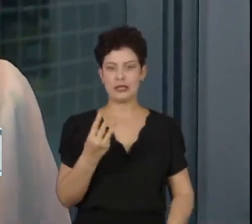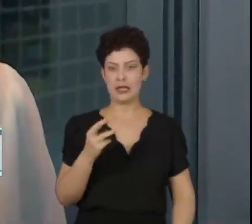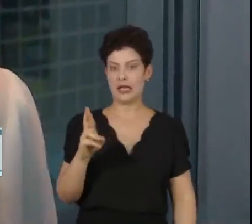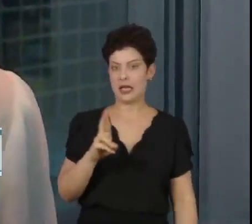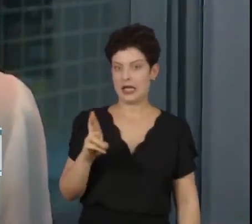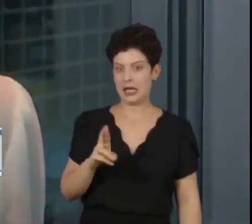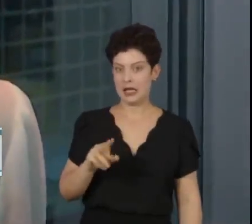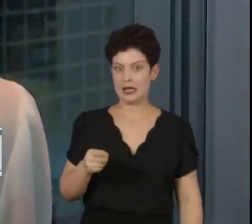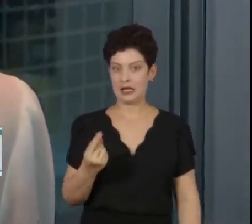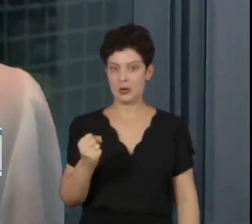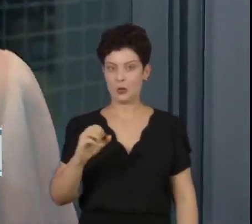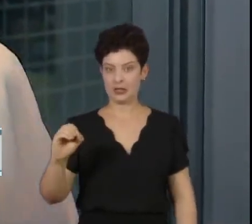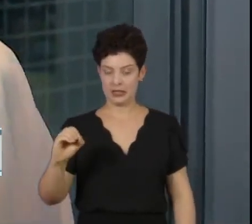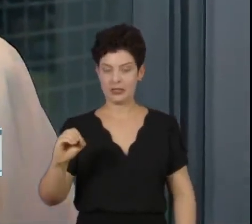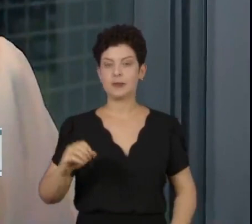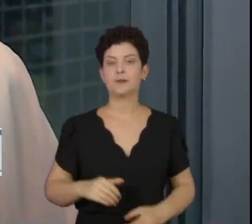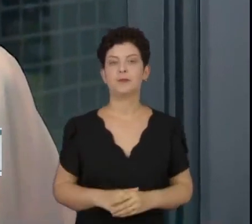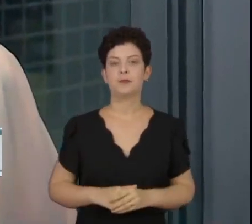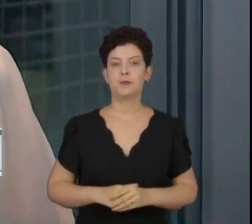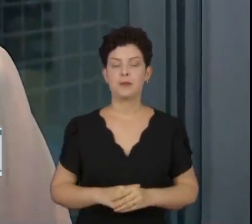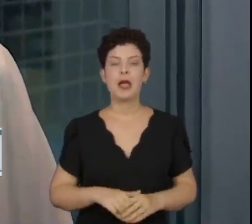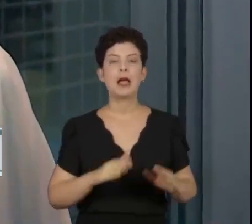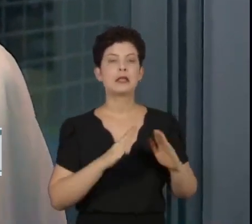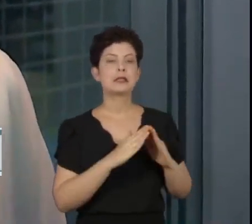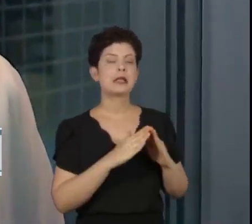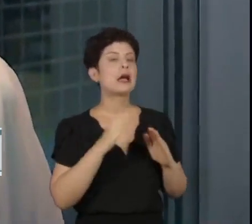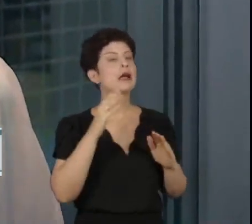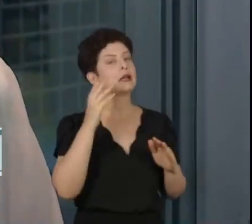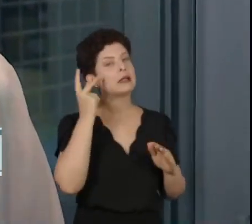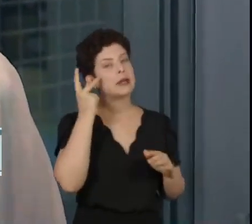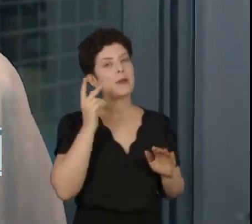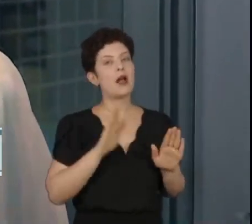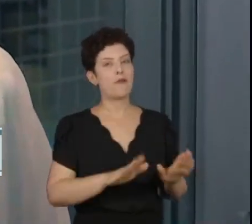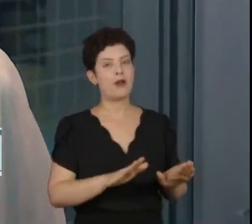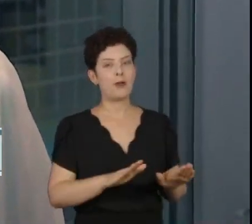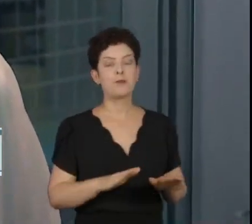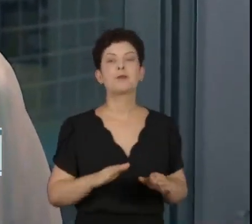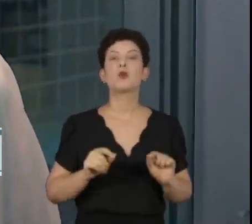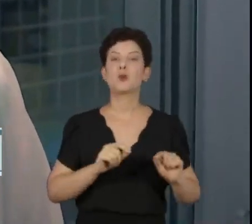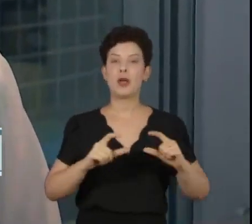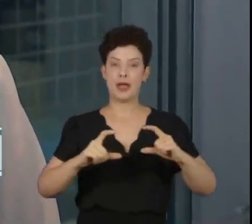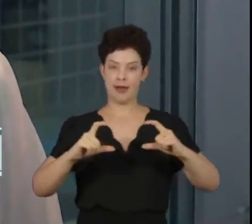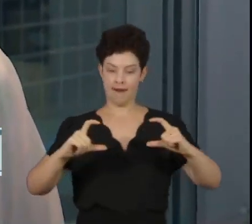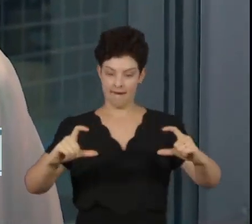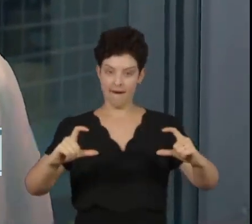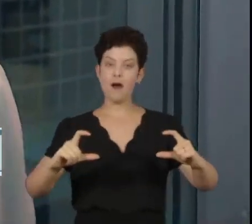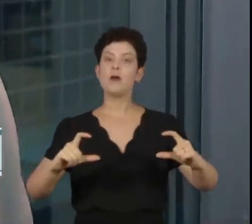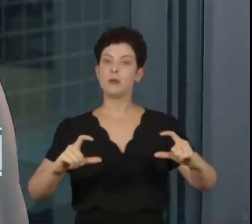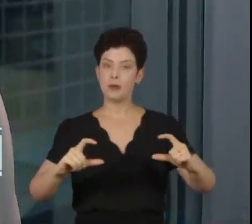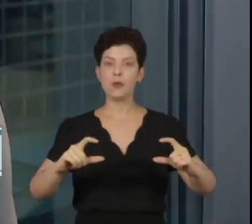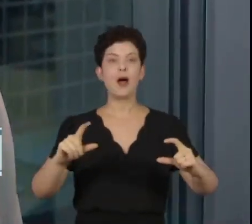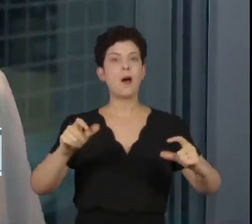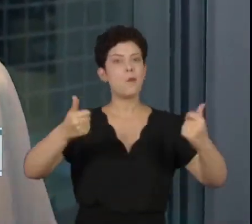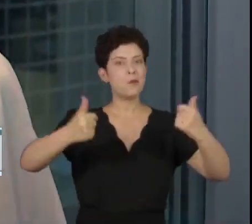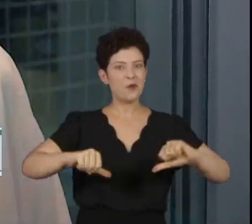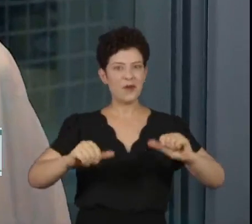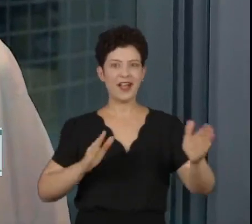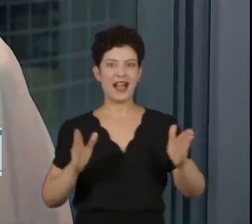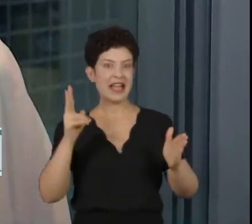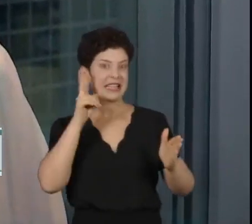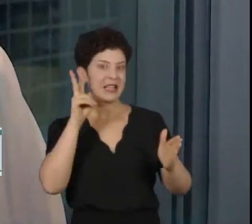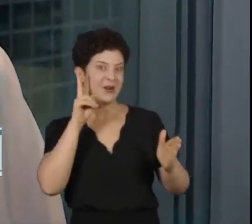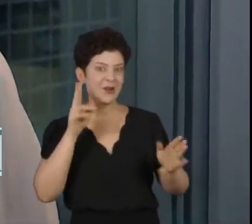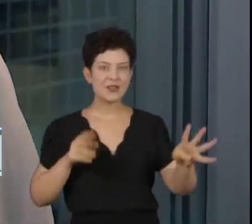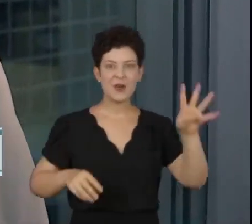R$ 33,80. Para quem vai ficar em São Paulo, alguns avisos. O rodízio de veículos vai ser suspenso entre segunda